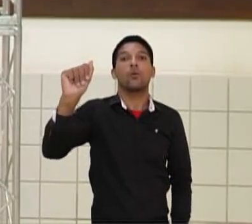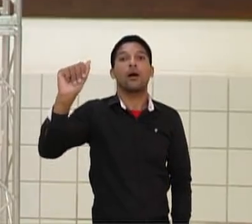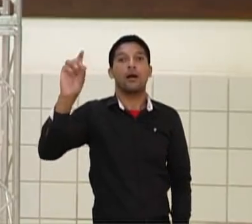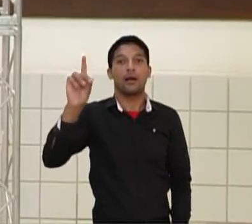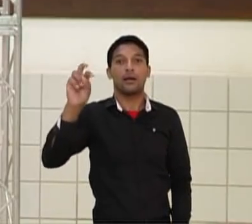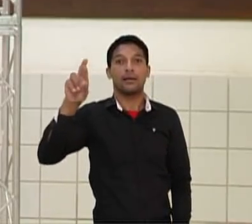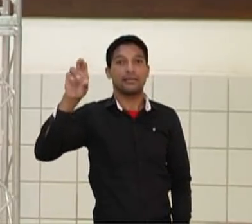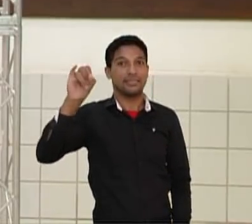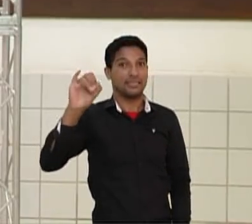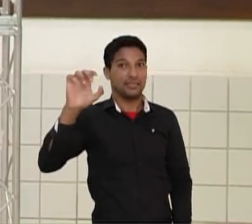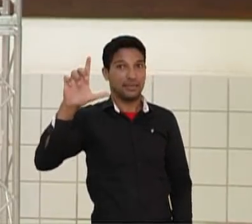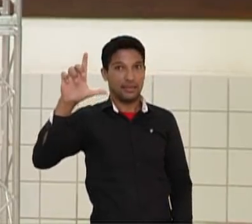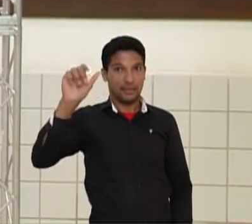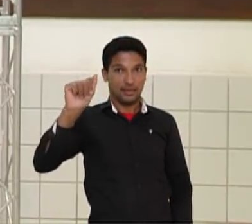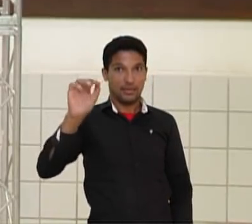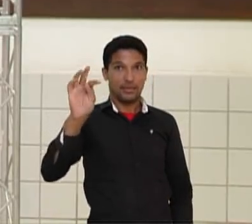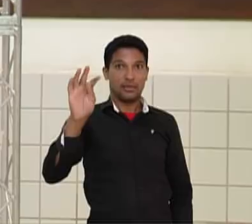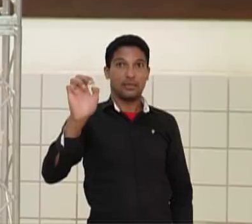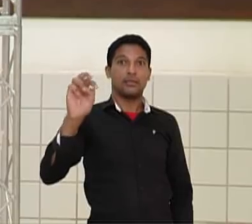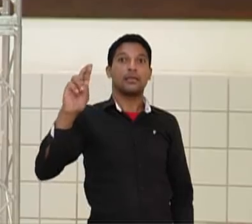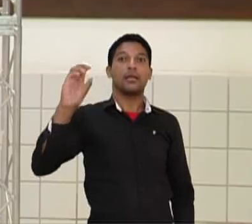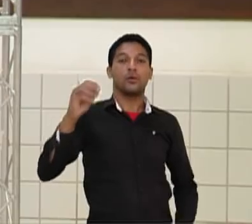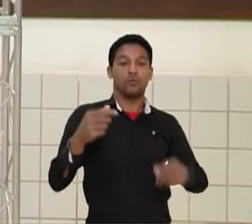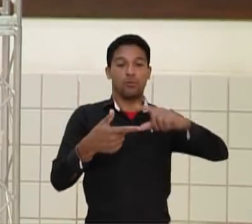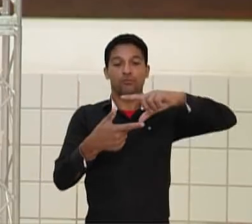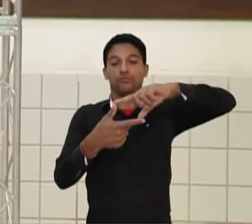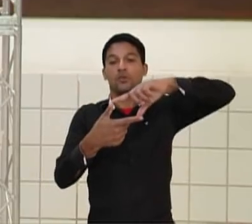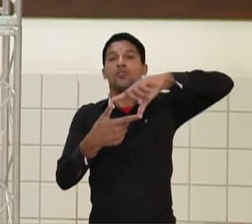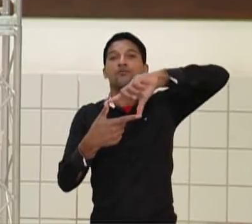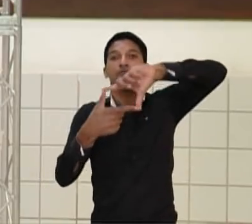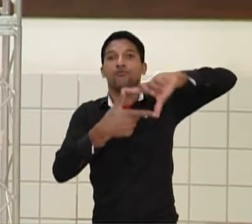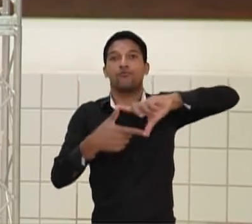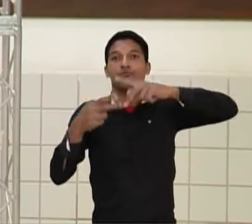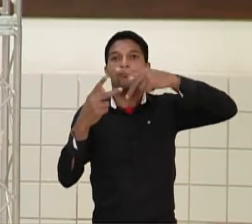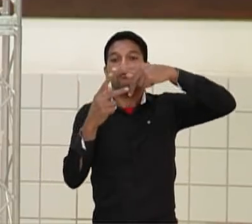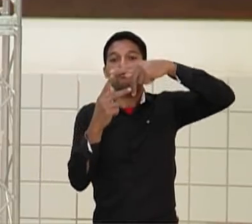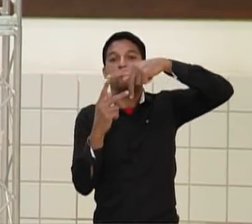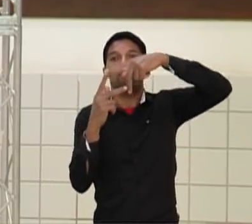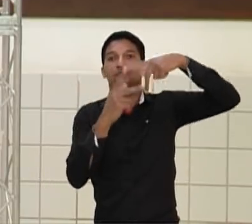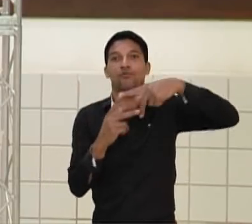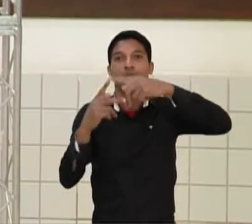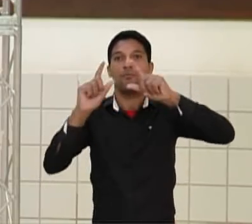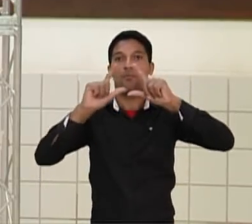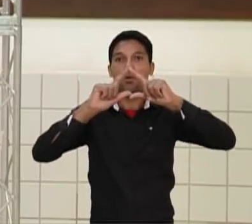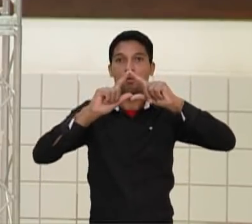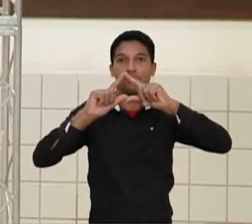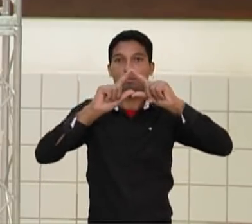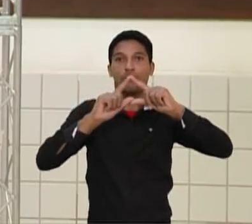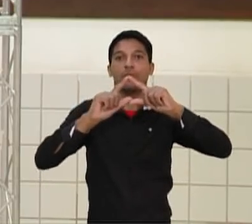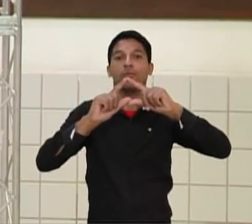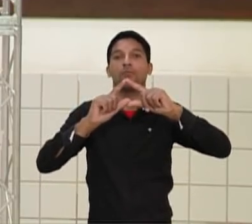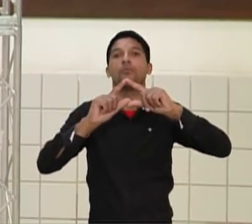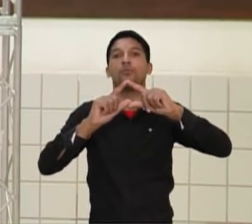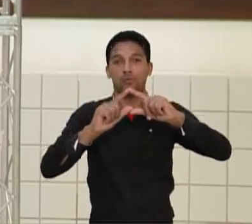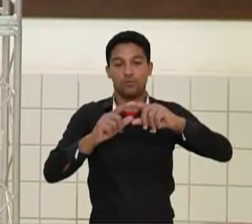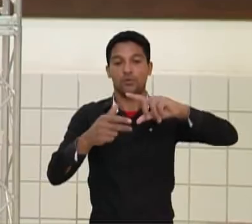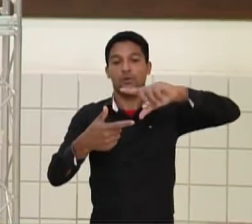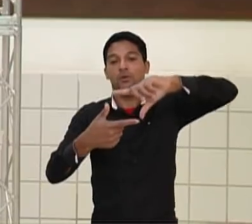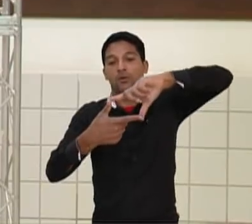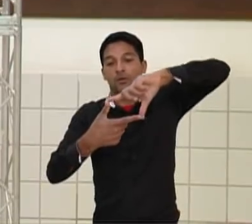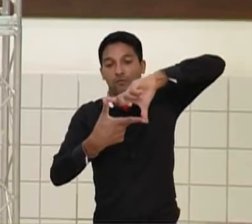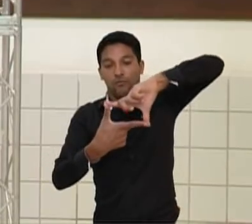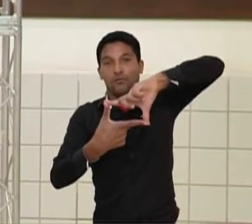começa fazendo uma revisão, um apanhado de tudo aquilo que nós já conversamos a respeito de quadriláteros. Vamos lá,